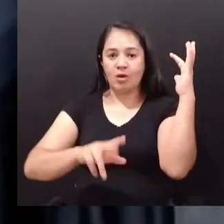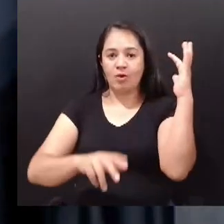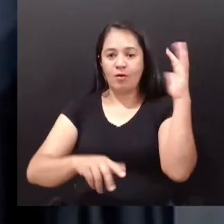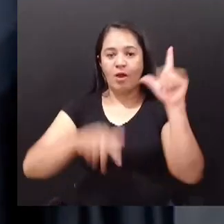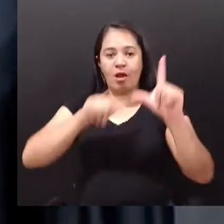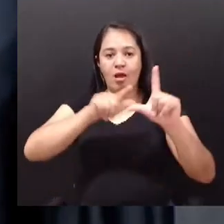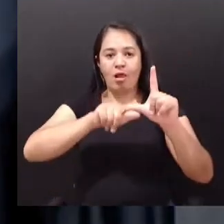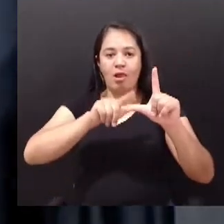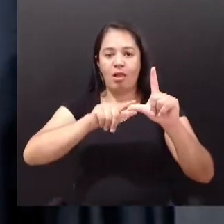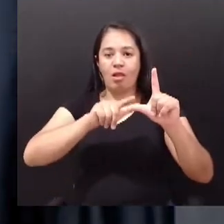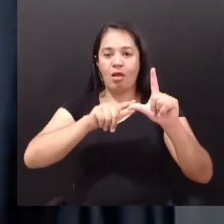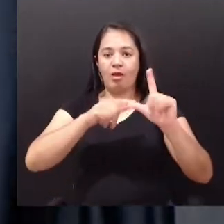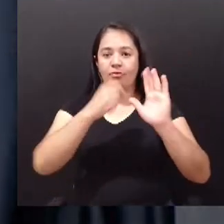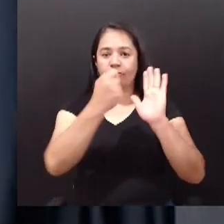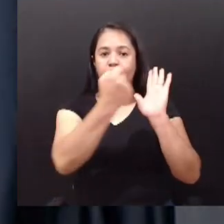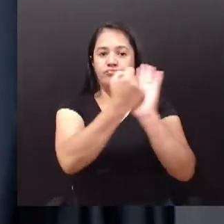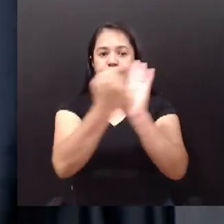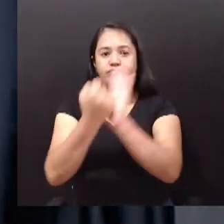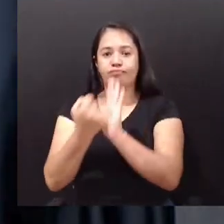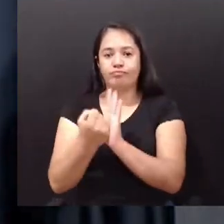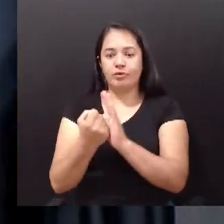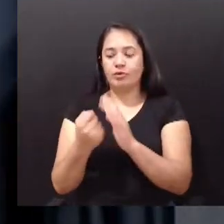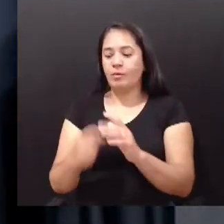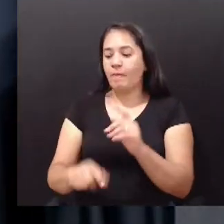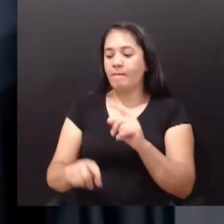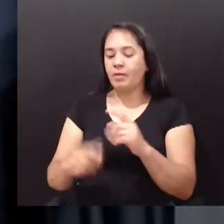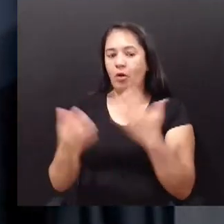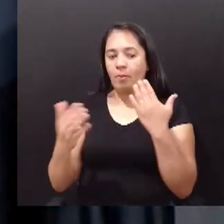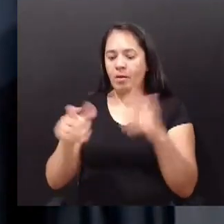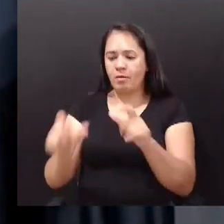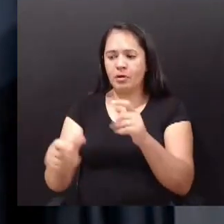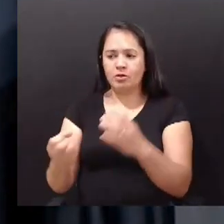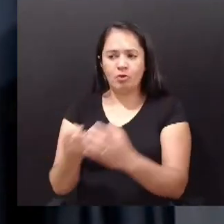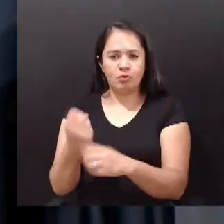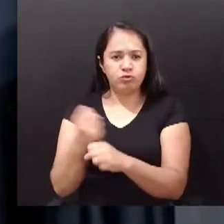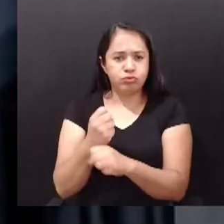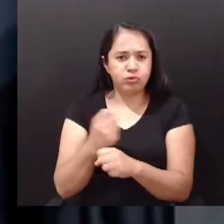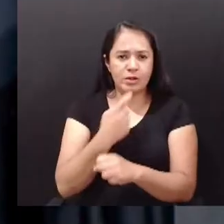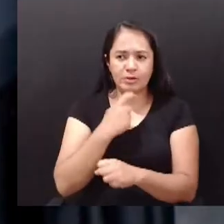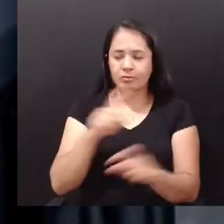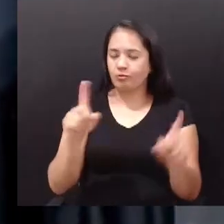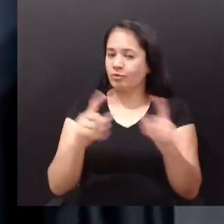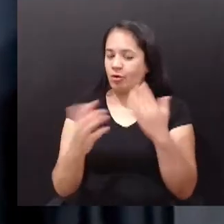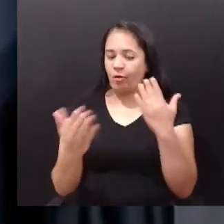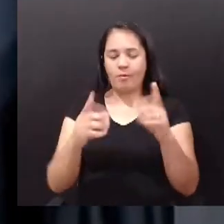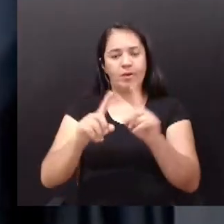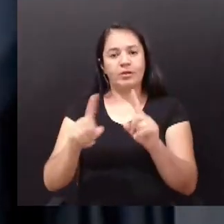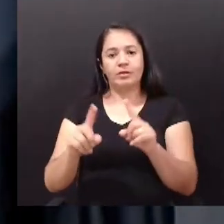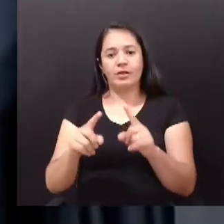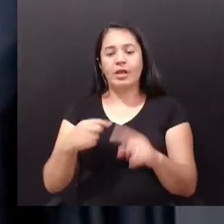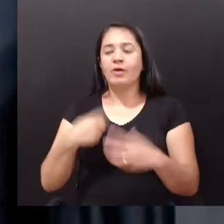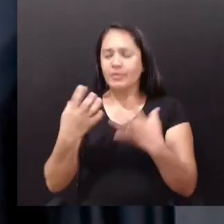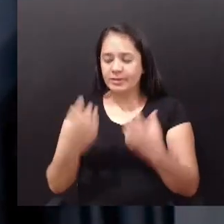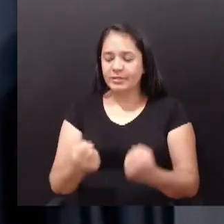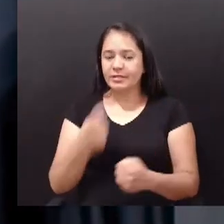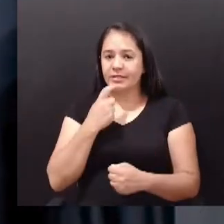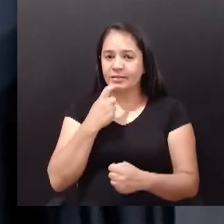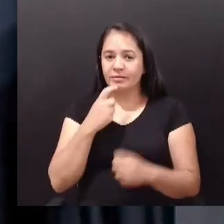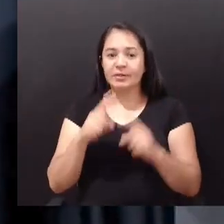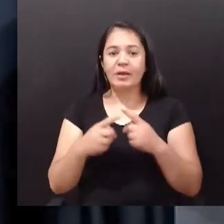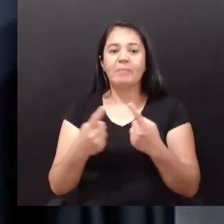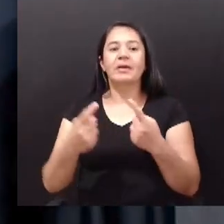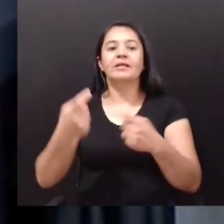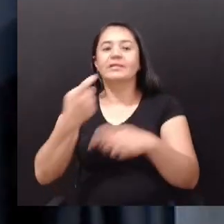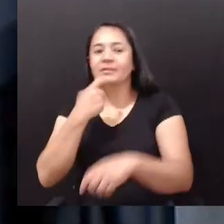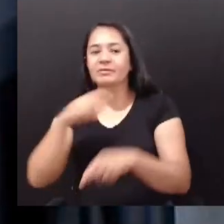compararão aos que constrói diariamente uma cidade. Adoto Campinas e acredito que ela me adota também na década de 90. Chegamos aqui,